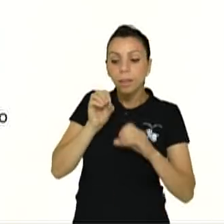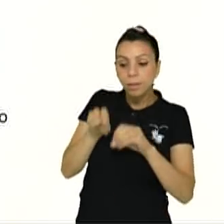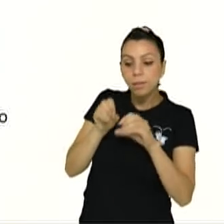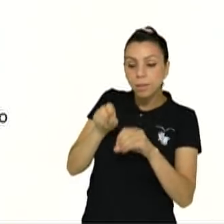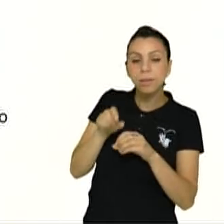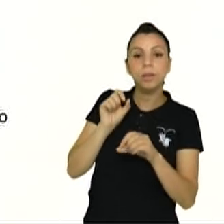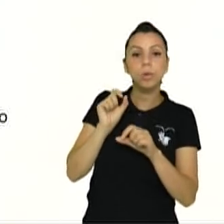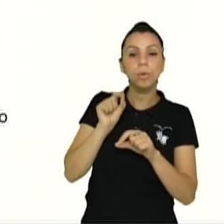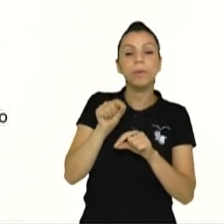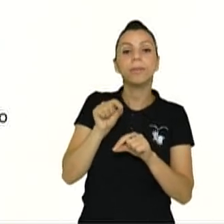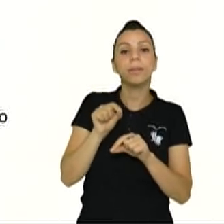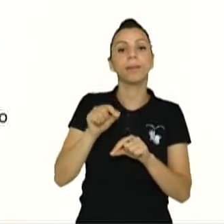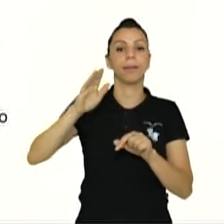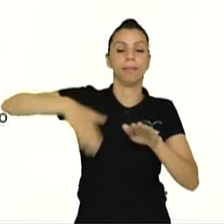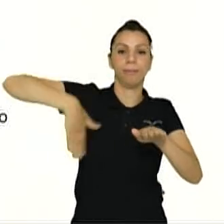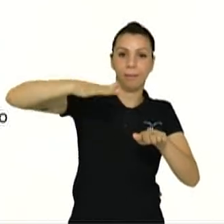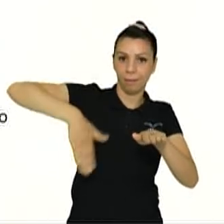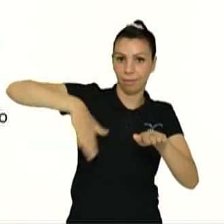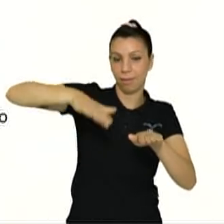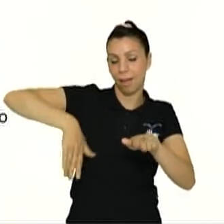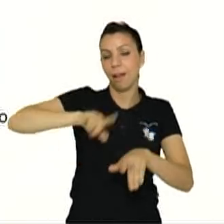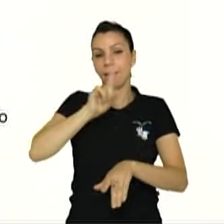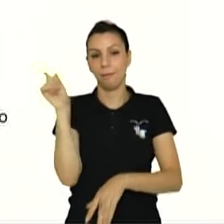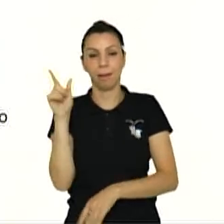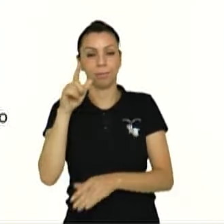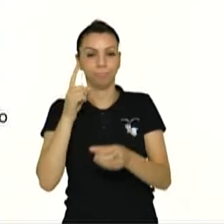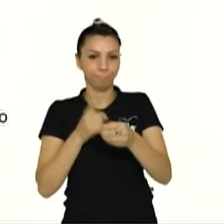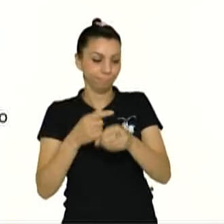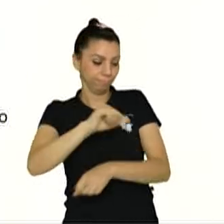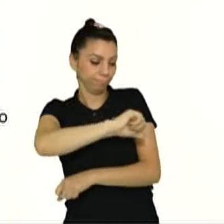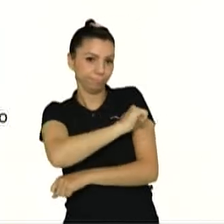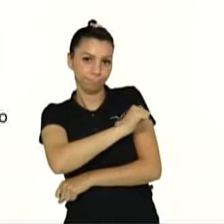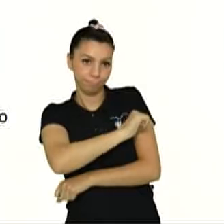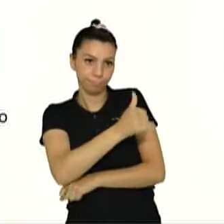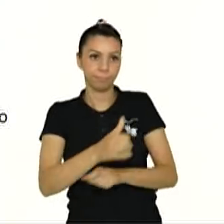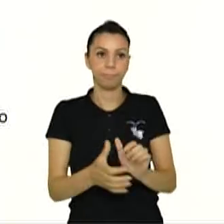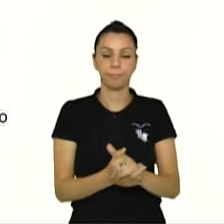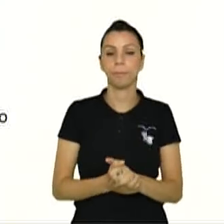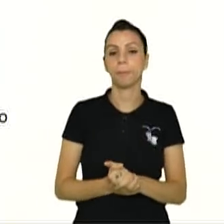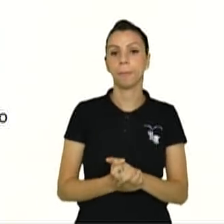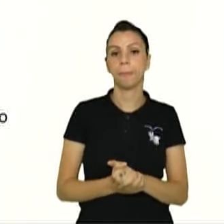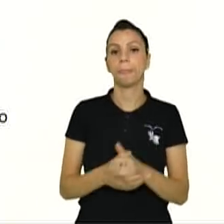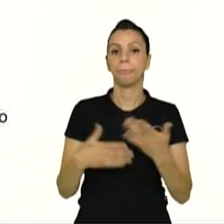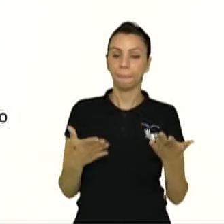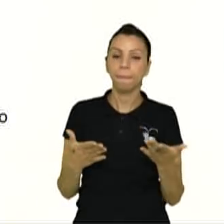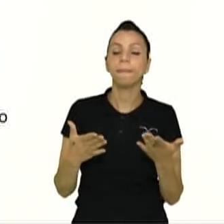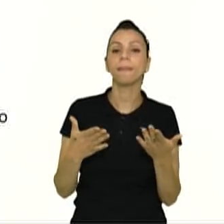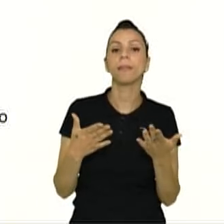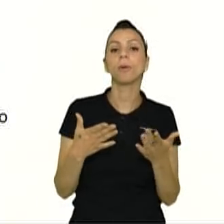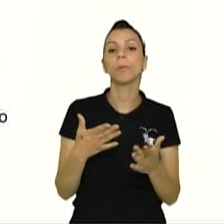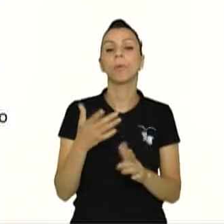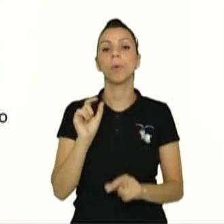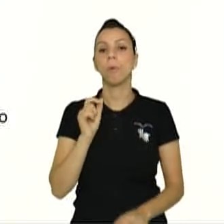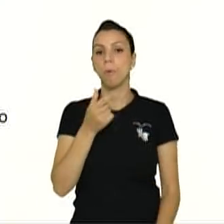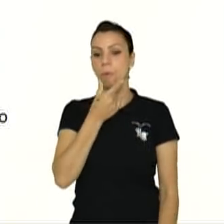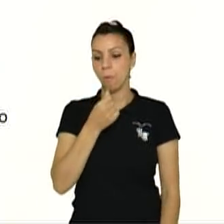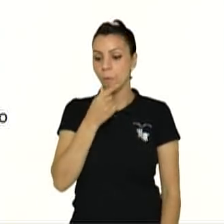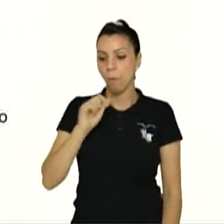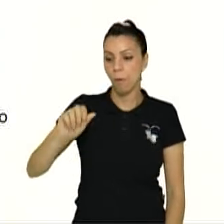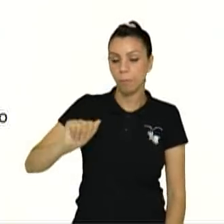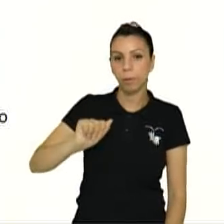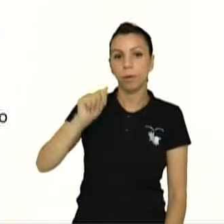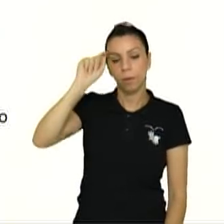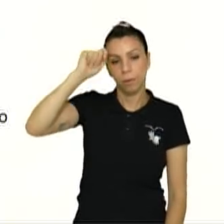Naquela época, o Rio de Janeiro era a capital do Brasil. E o Santana, aqui, esse afro-brasileiro, ensinou o príncipe a